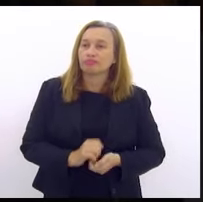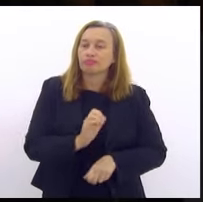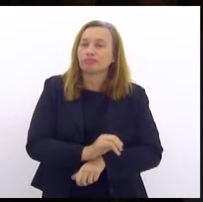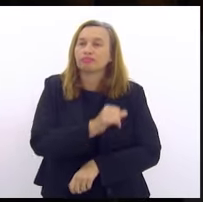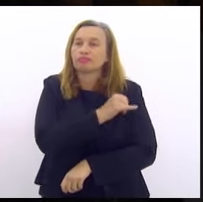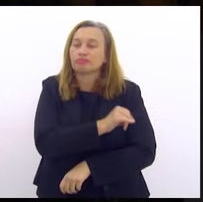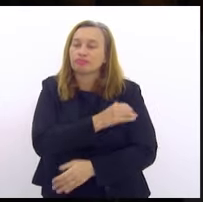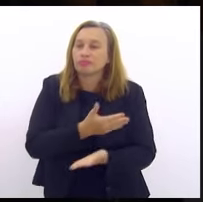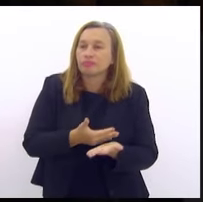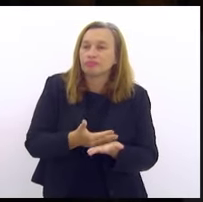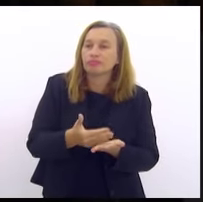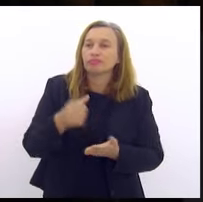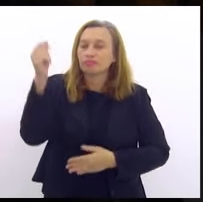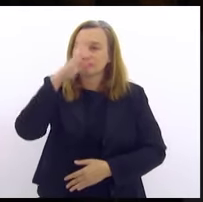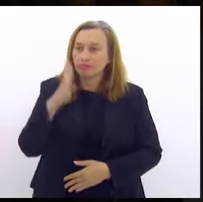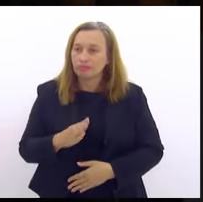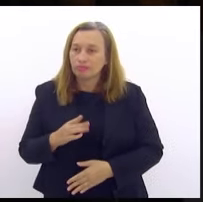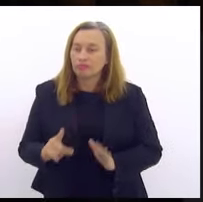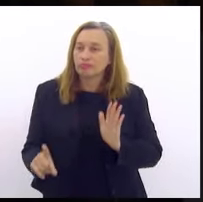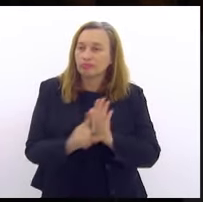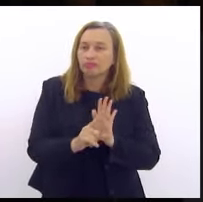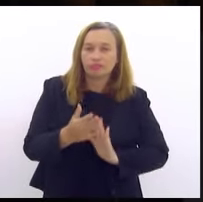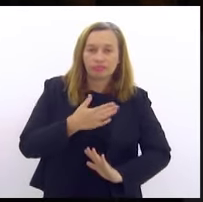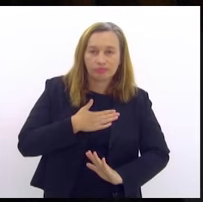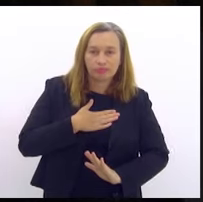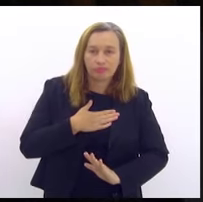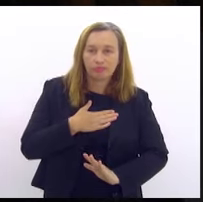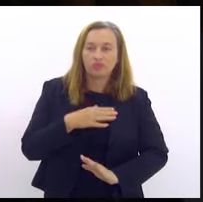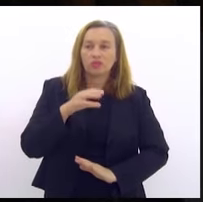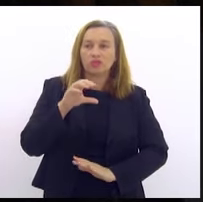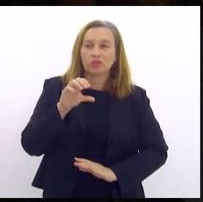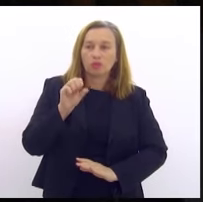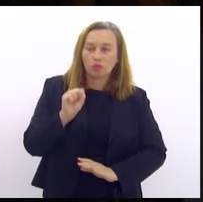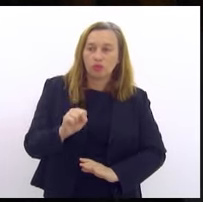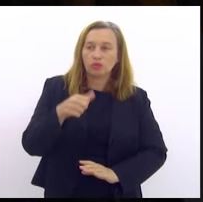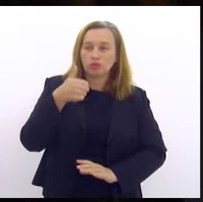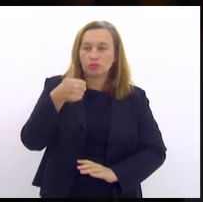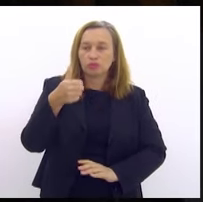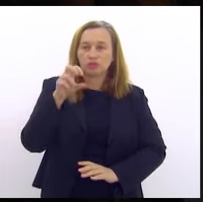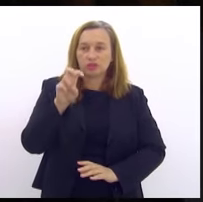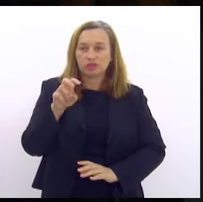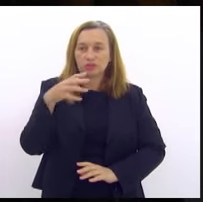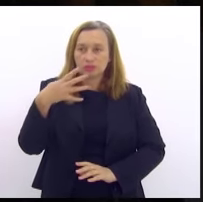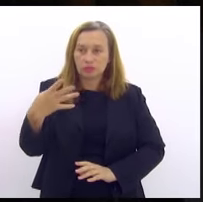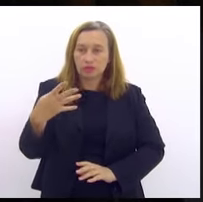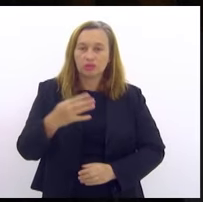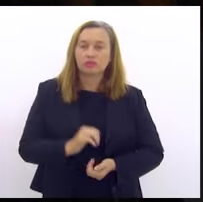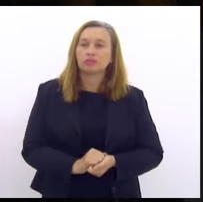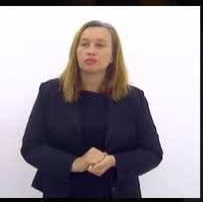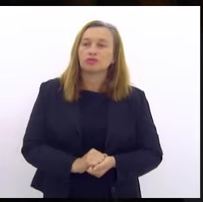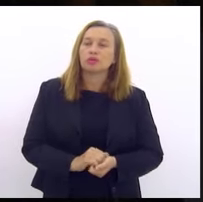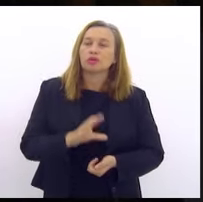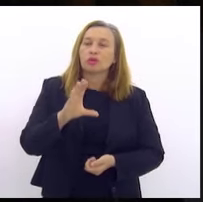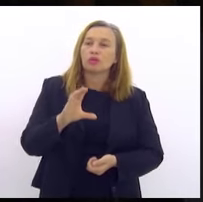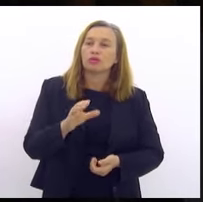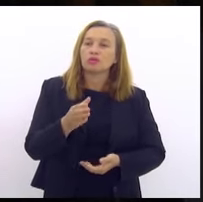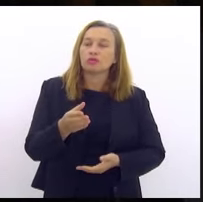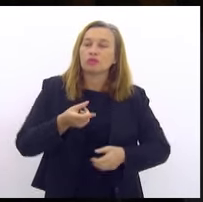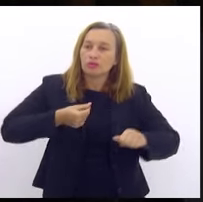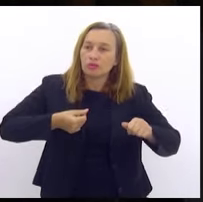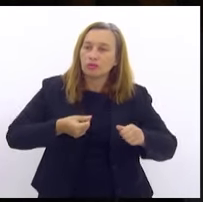é pioneiro no Brasil através de uma lei de minha autoria, a Lei 8154, que estabeleceu o cofinanciamento da rede de